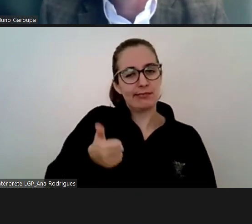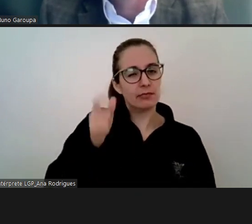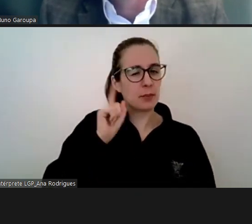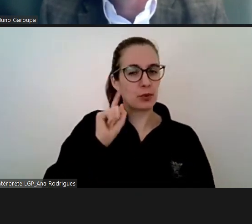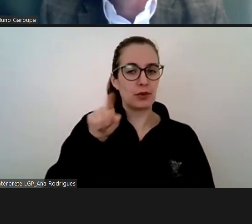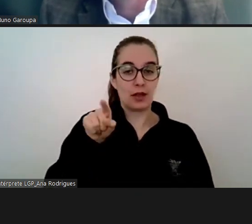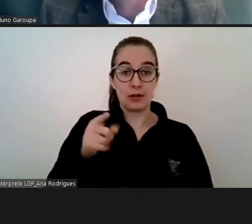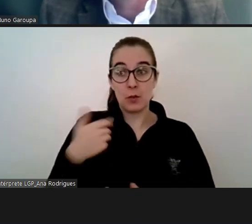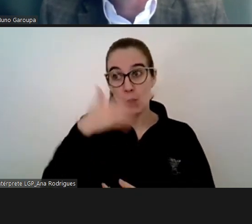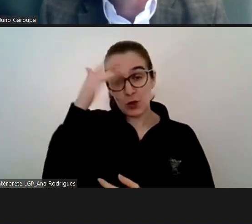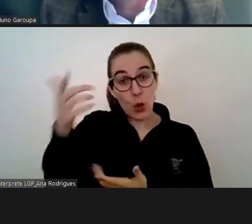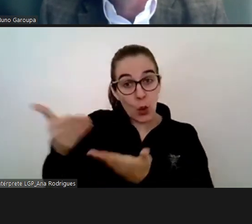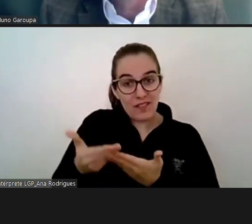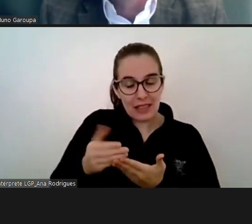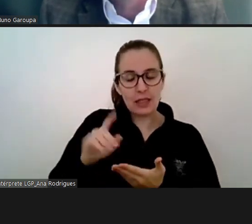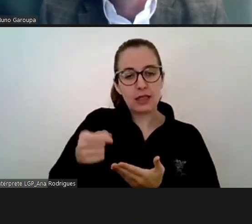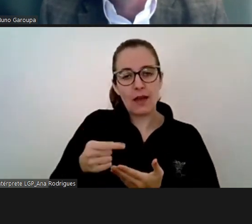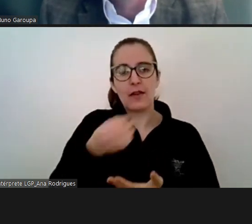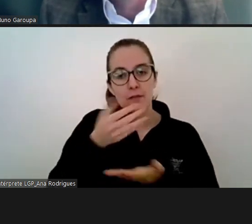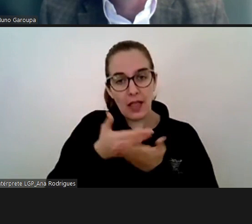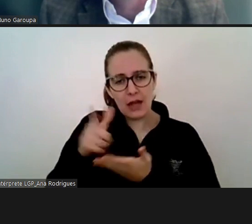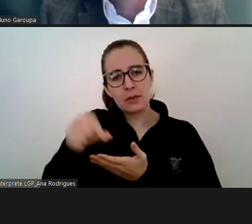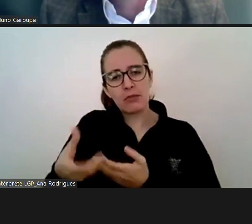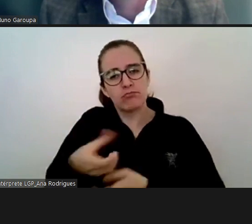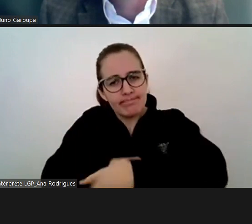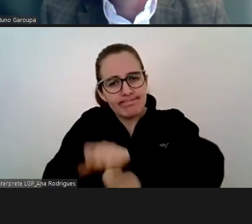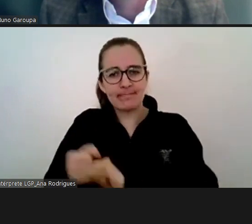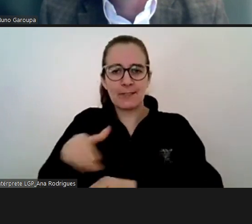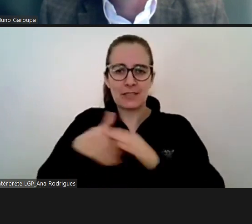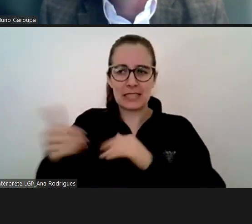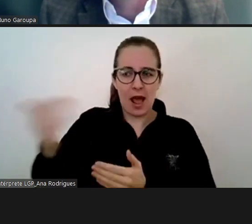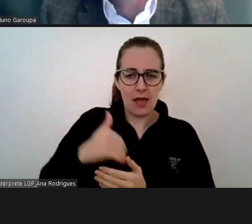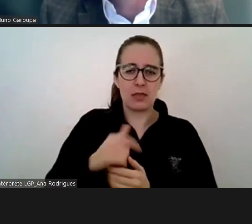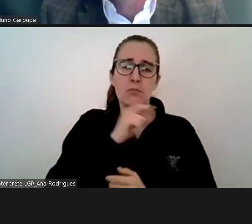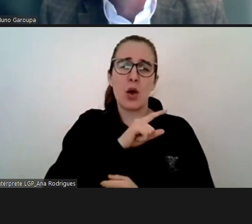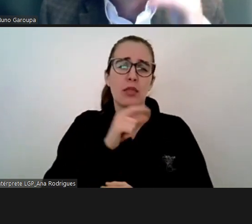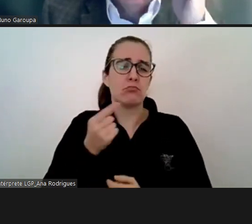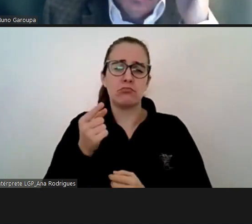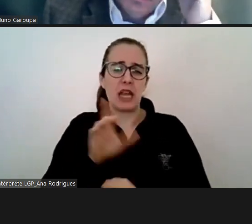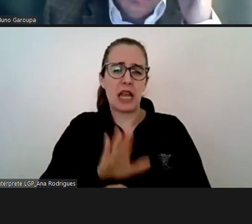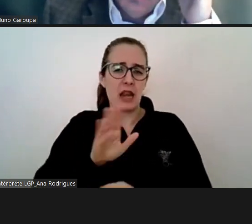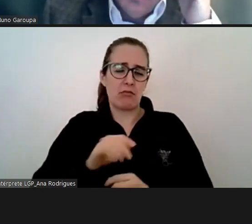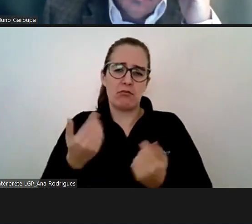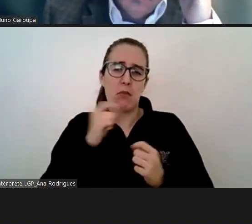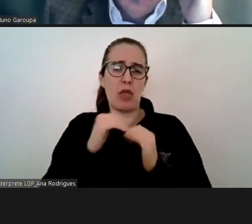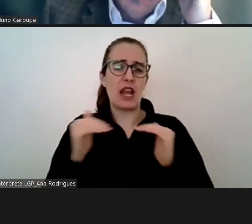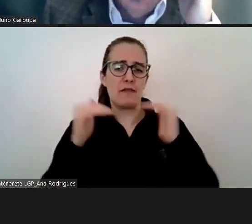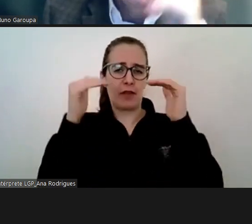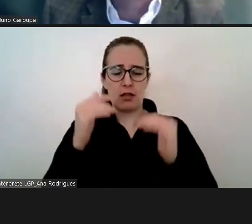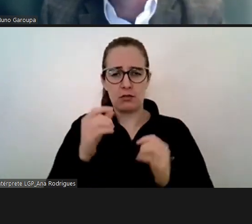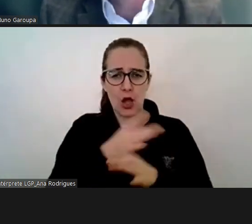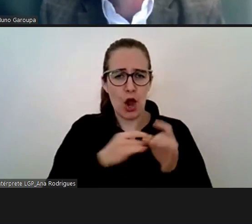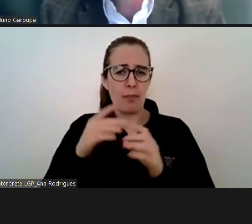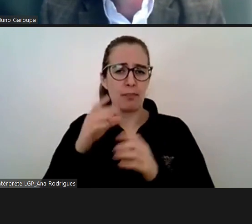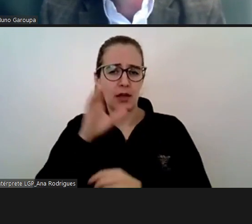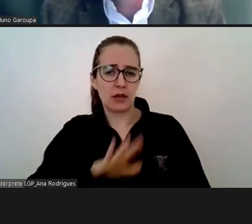esse é o convite mais importante que os nossos governos, seja a que nível de governação for, têm que fazer aos cidadãos.